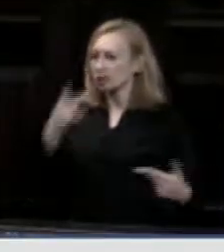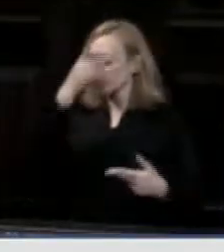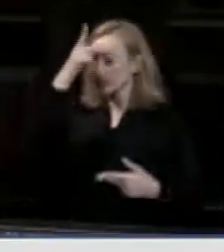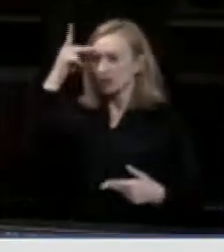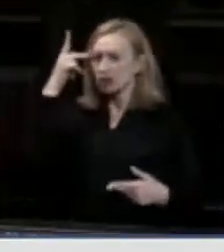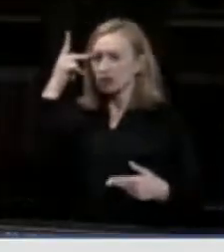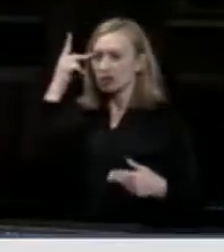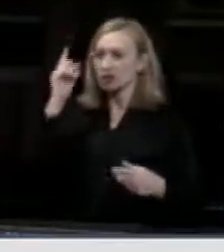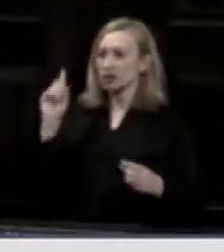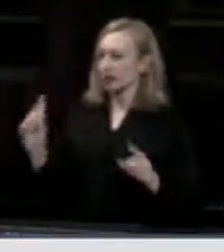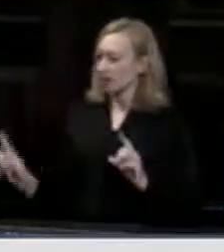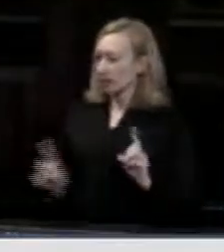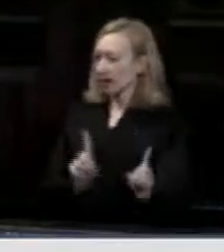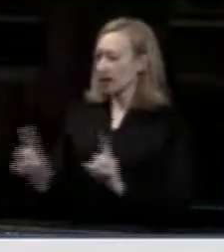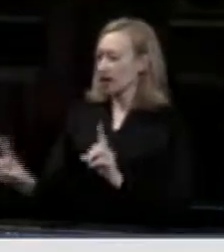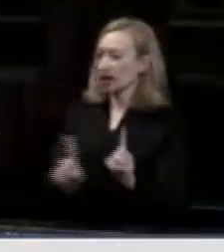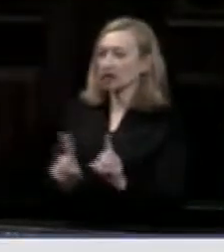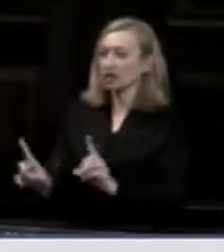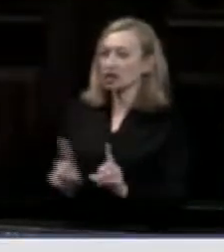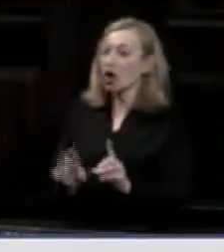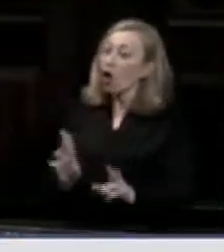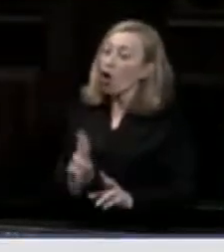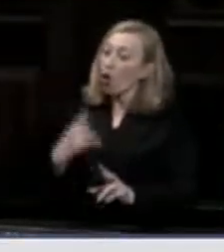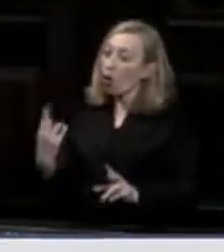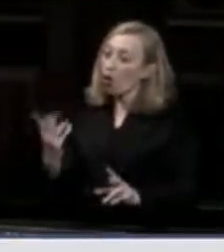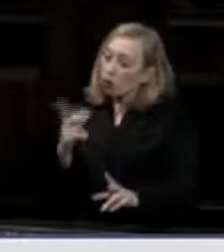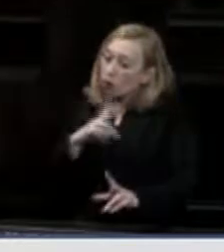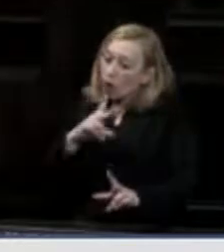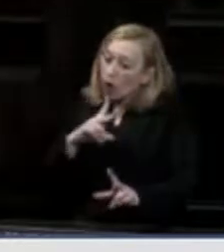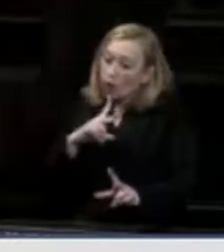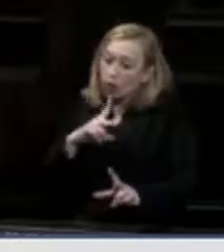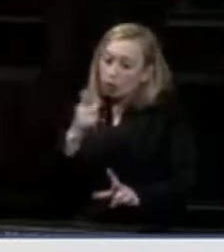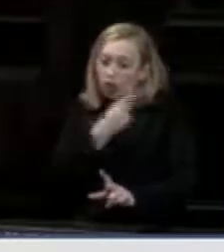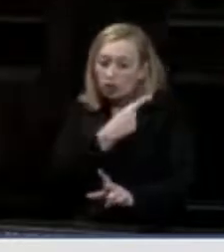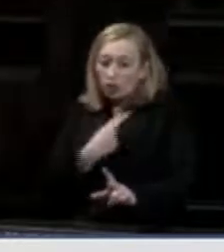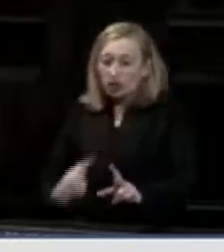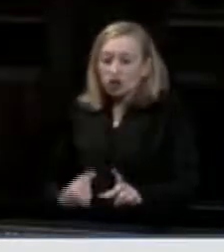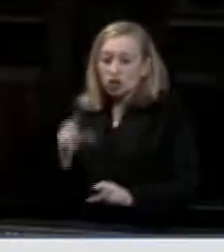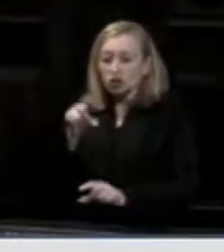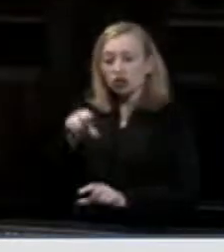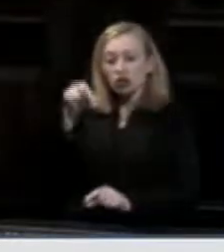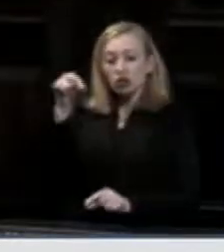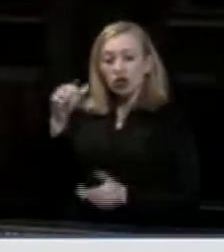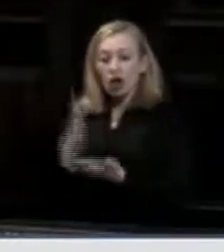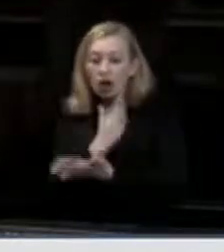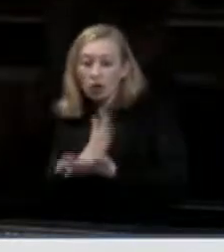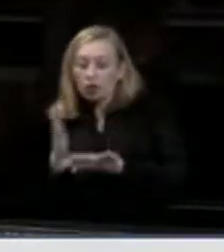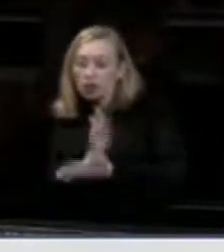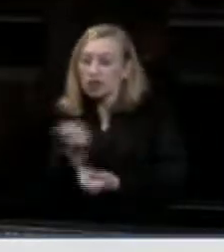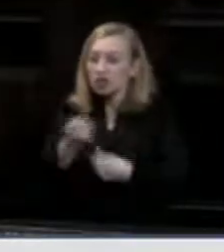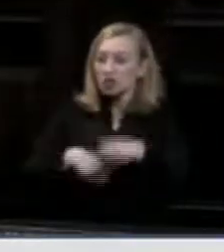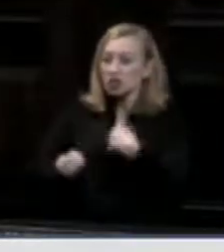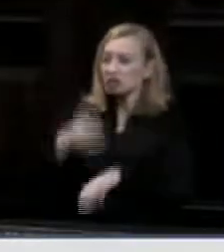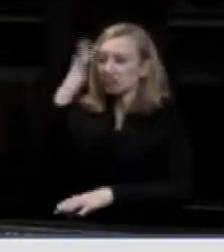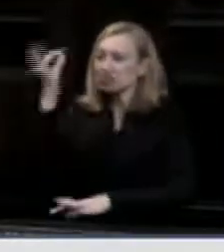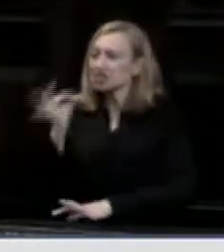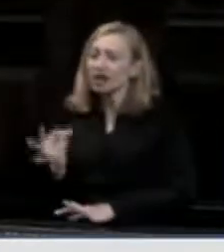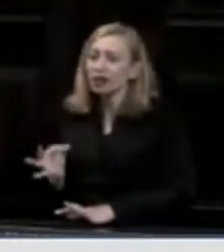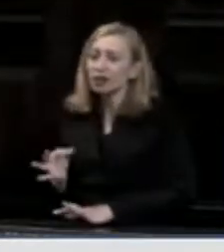governador escolhe a lures alguns administradores que não sabem